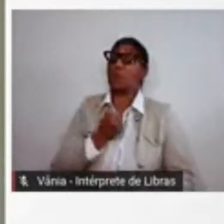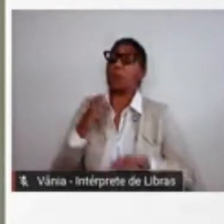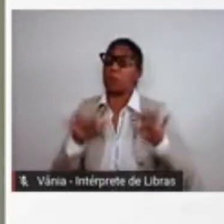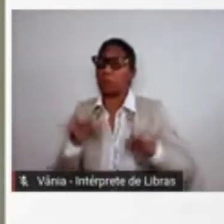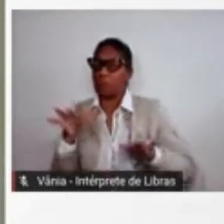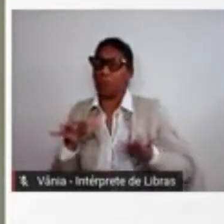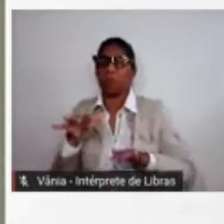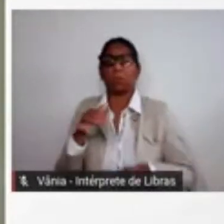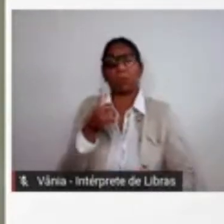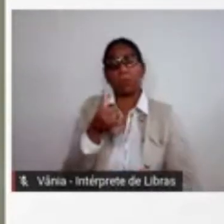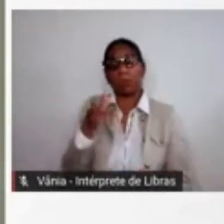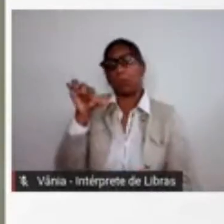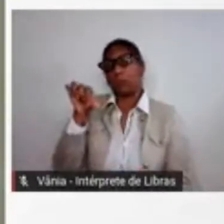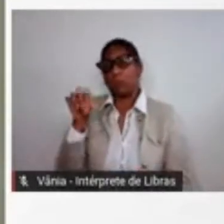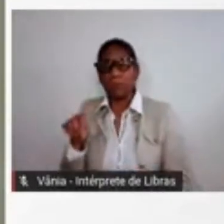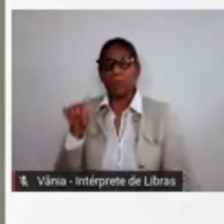entre 690 a